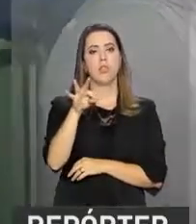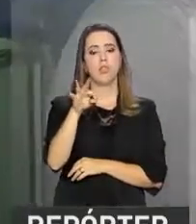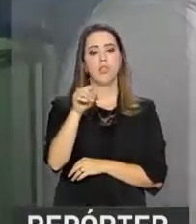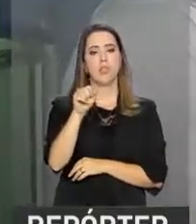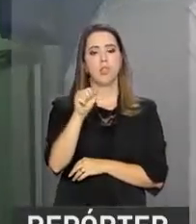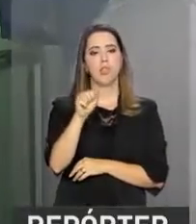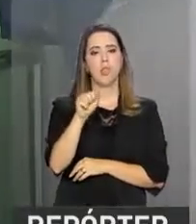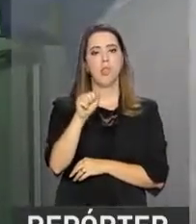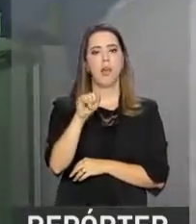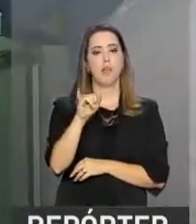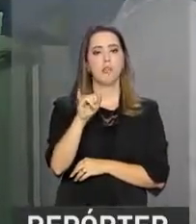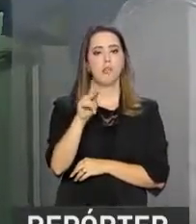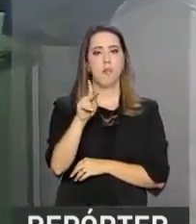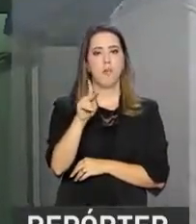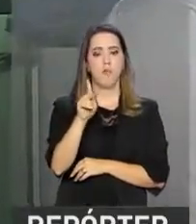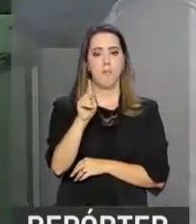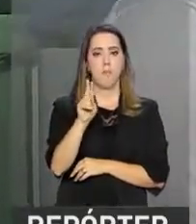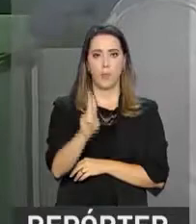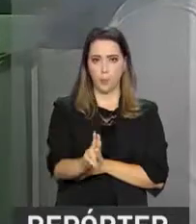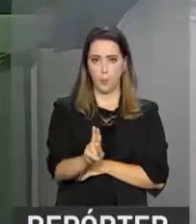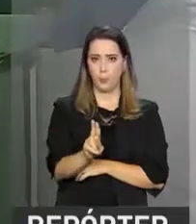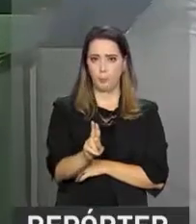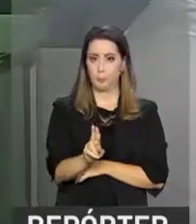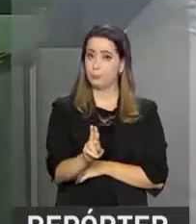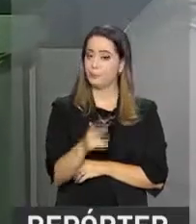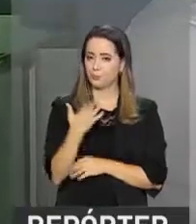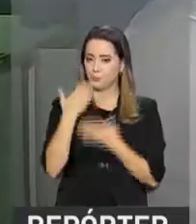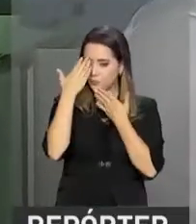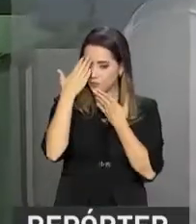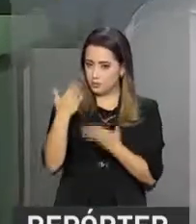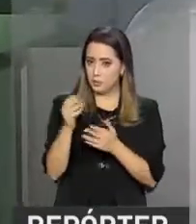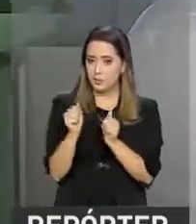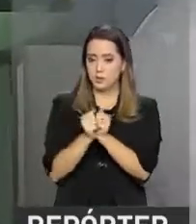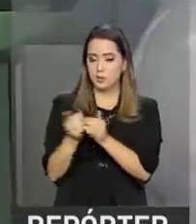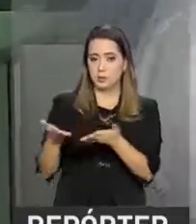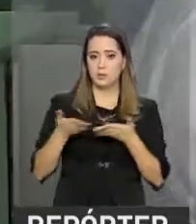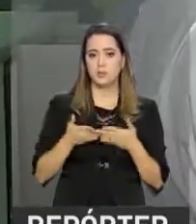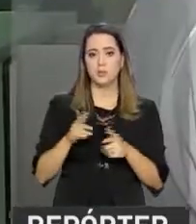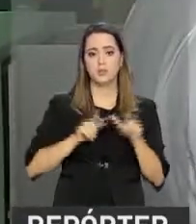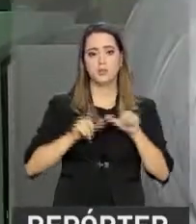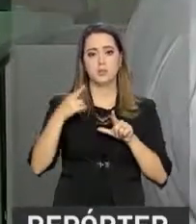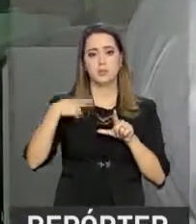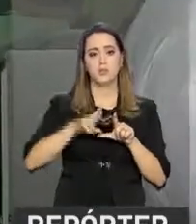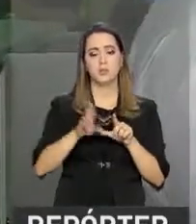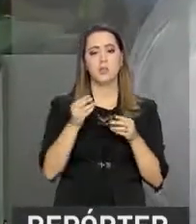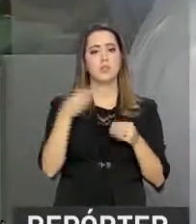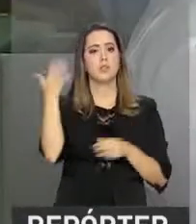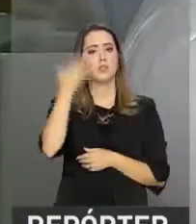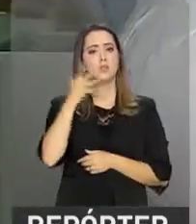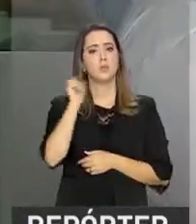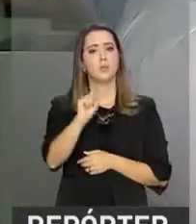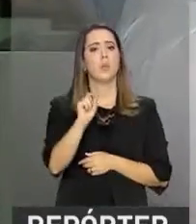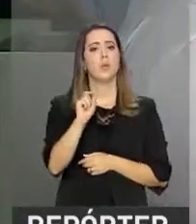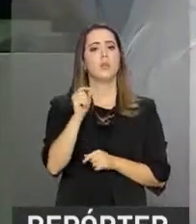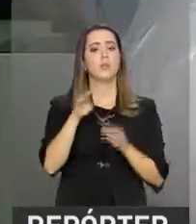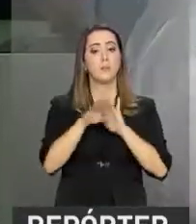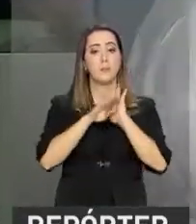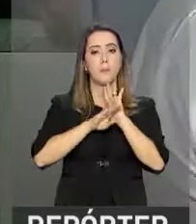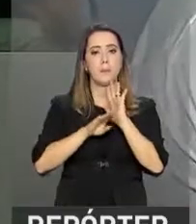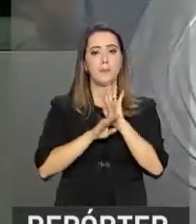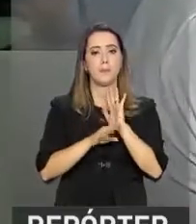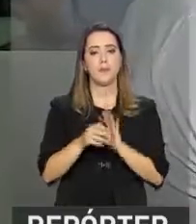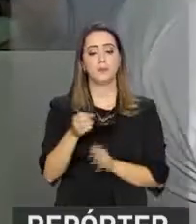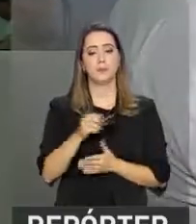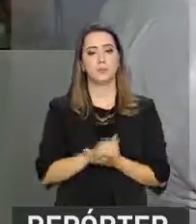Alberton. Boa tarde, Leila. Obrigado por participar aqui conosco na TV NBR. Explica o que é esse projeto Cultivando Água